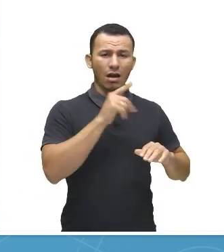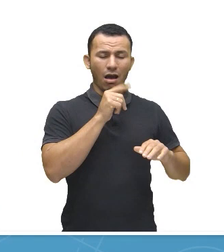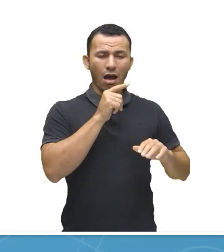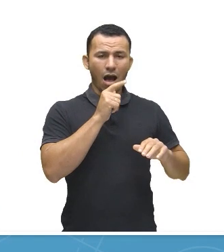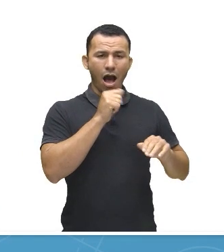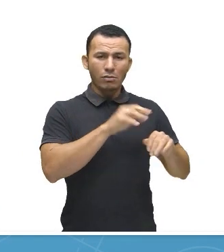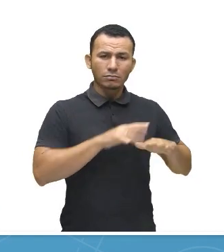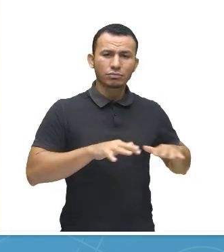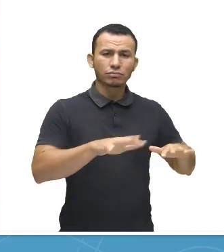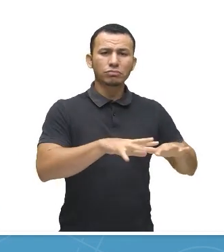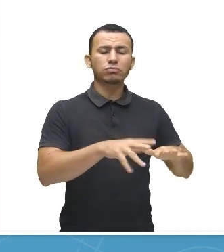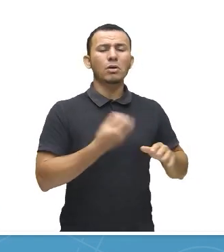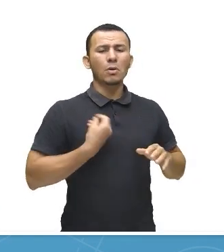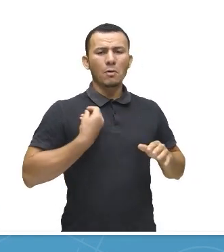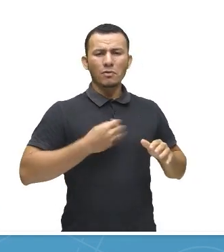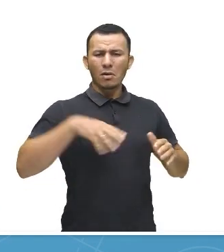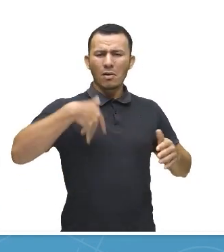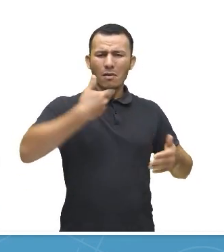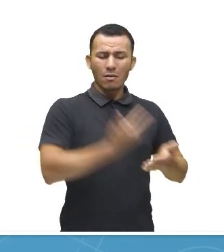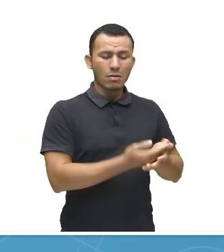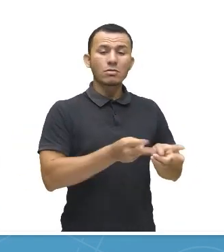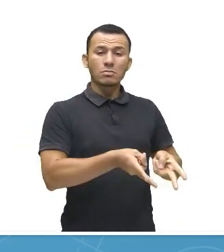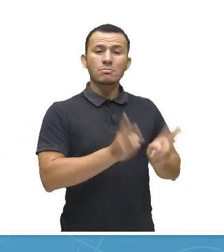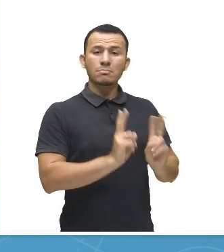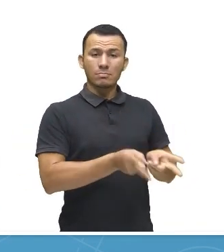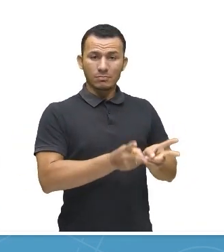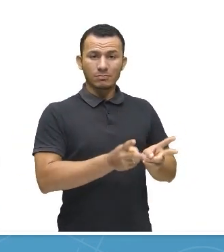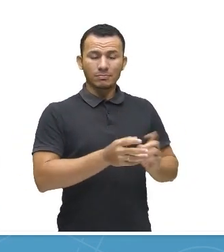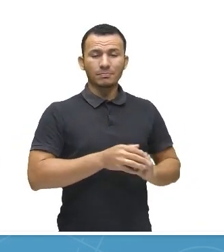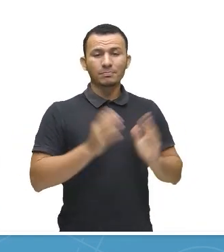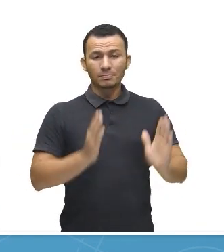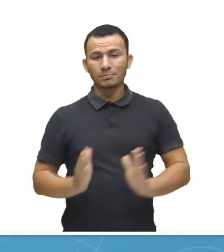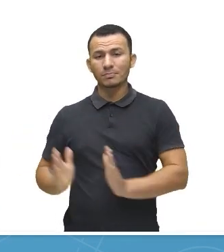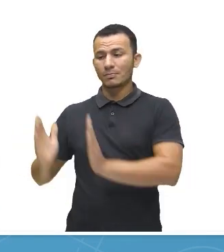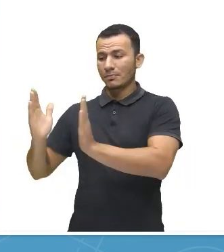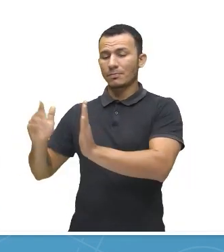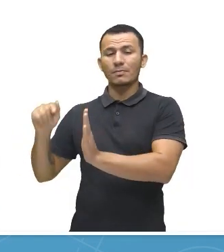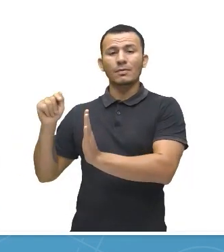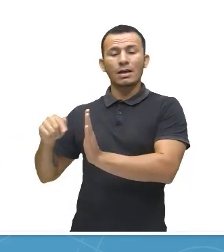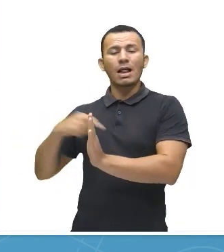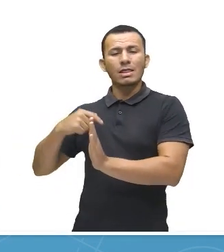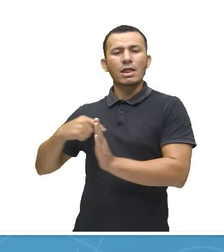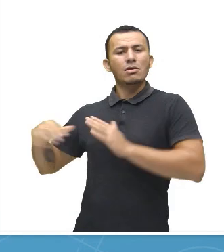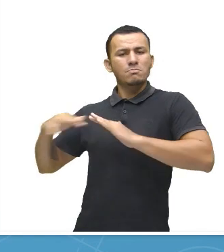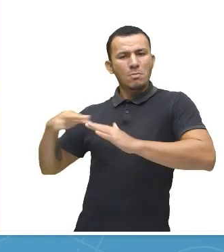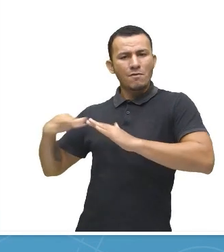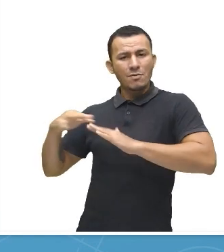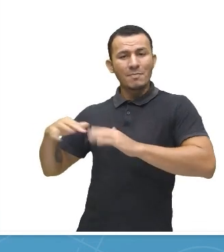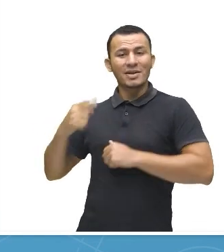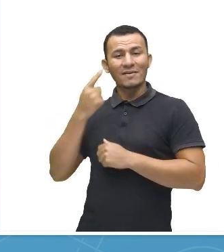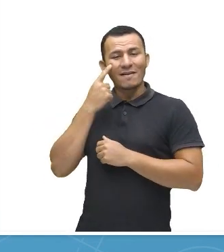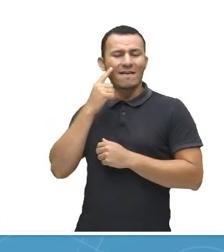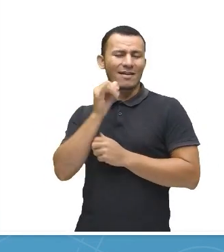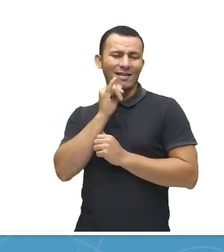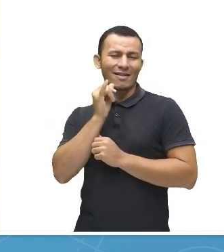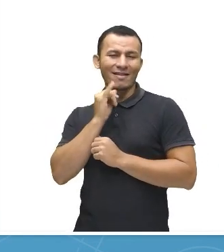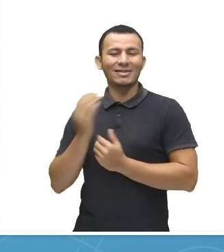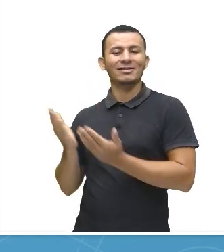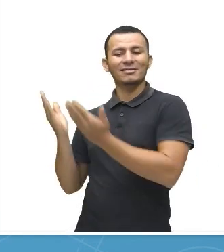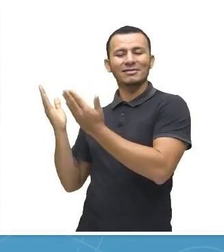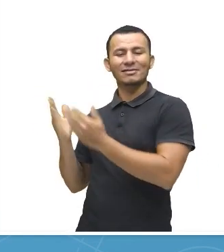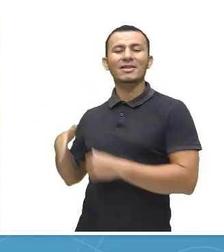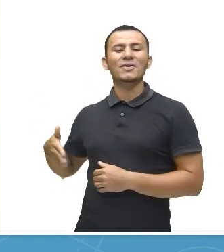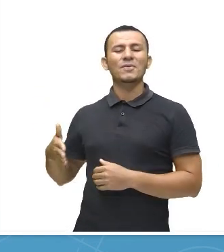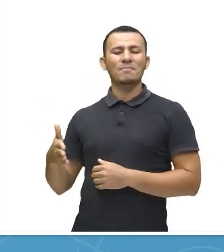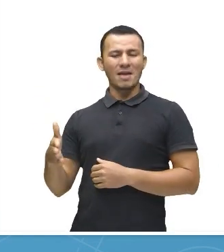a vida nesse local. E existem também seres vivos que se movimentam, né? E aí a gente colocou os